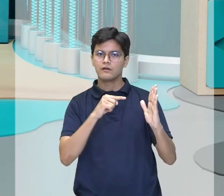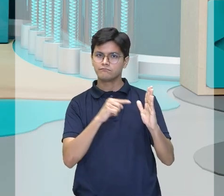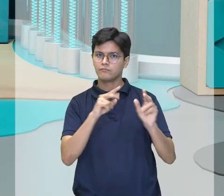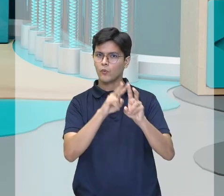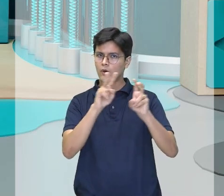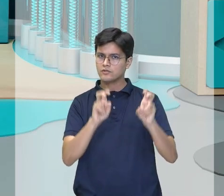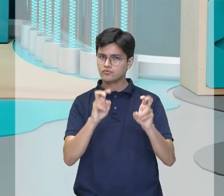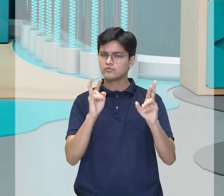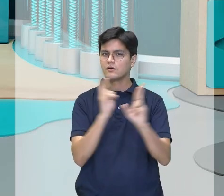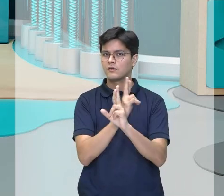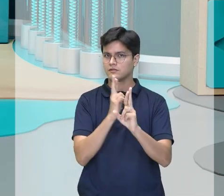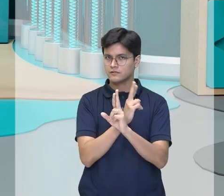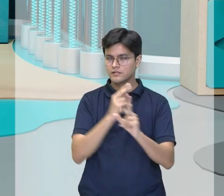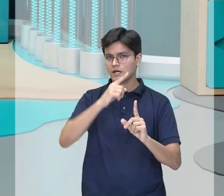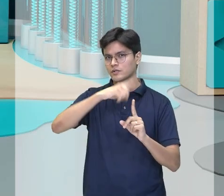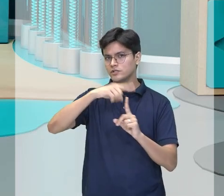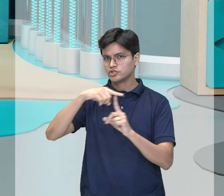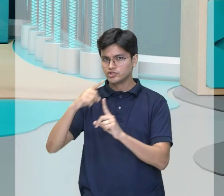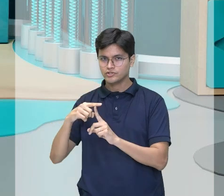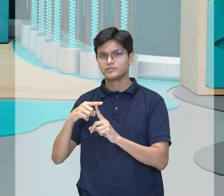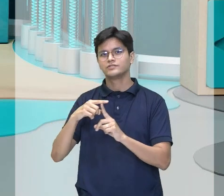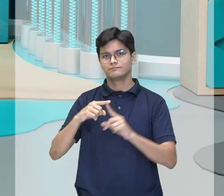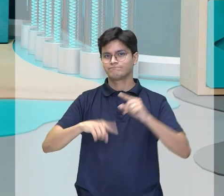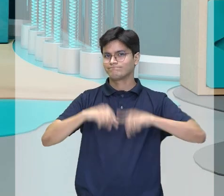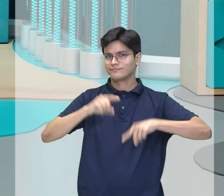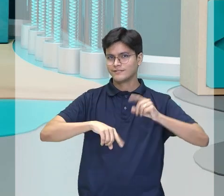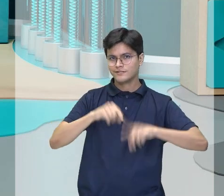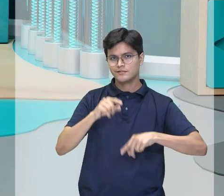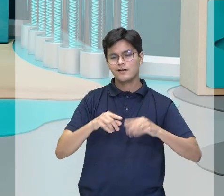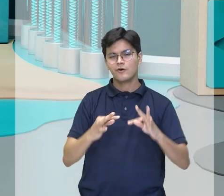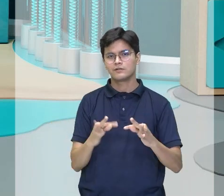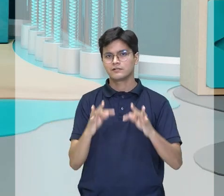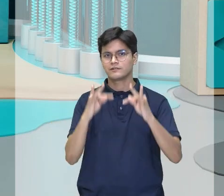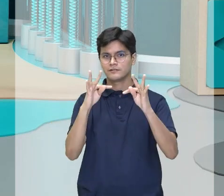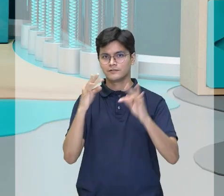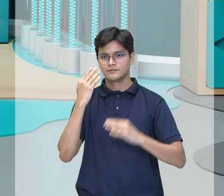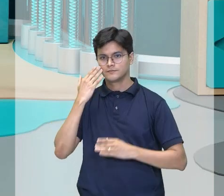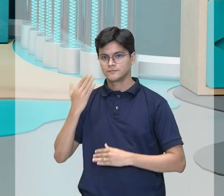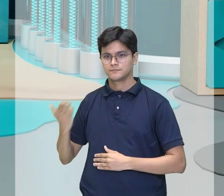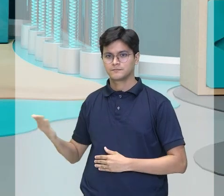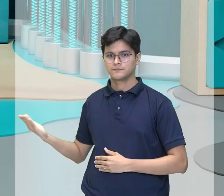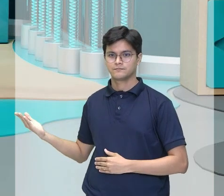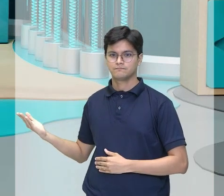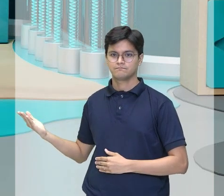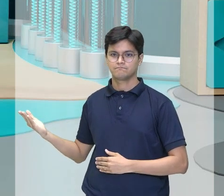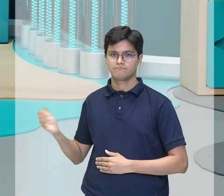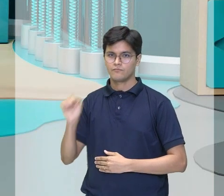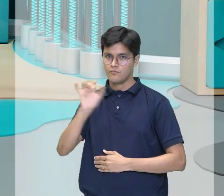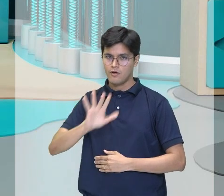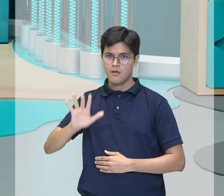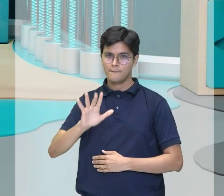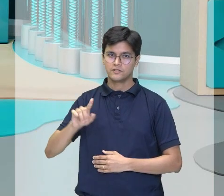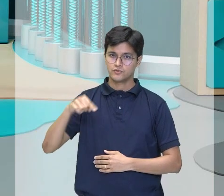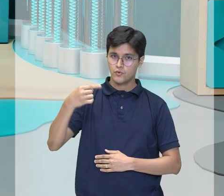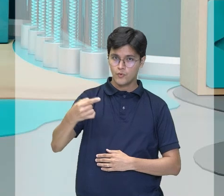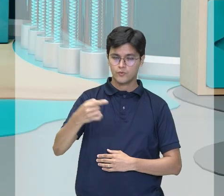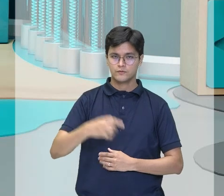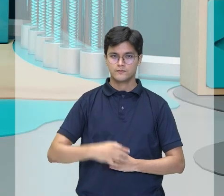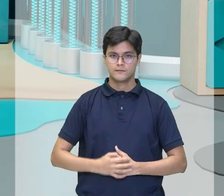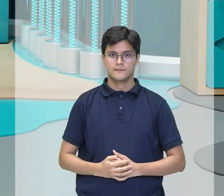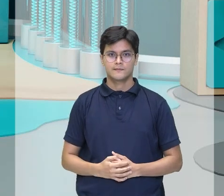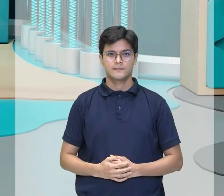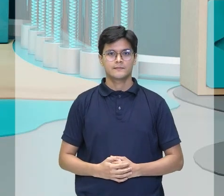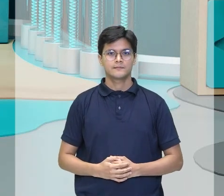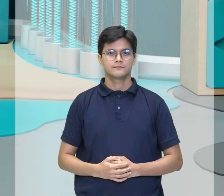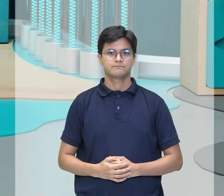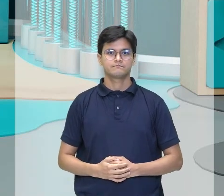né, de recurso, né, tecnológico. Acompanhe aqui a nossa próxima imagem. Viram